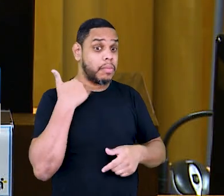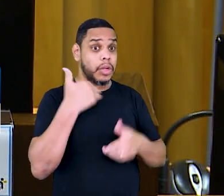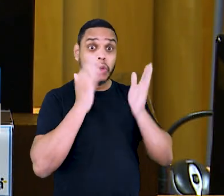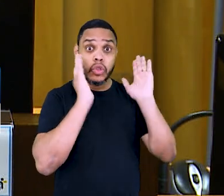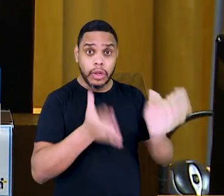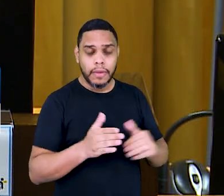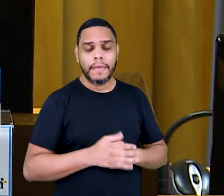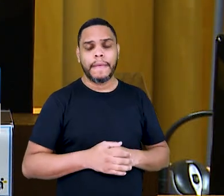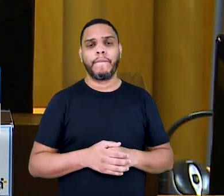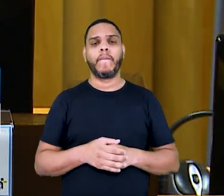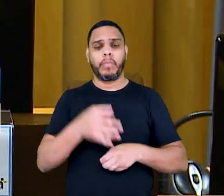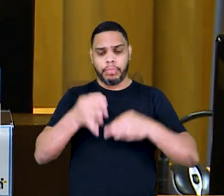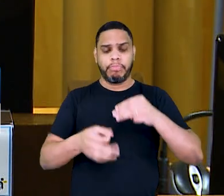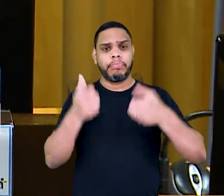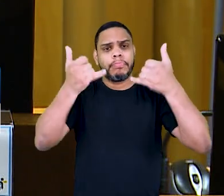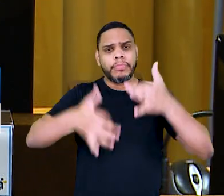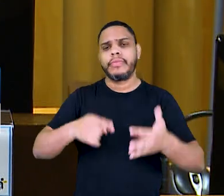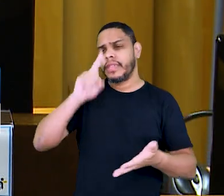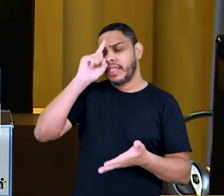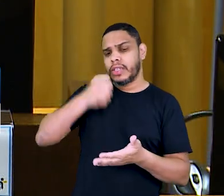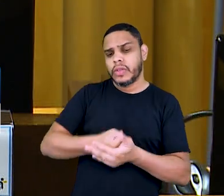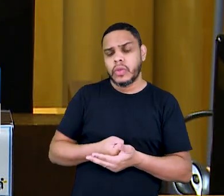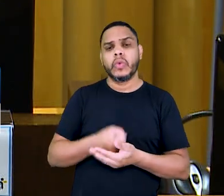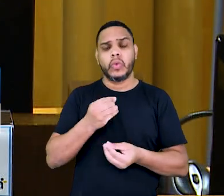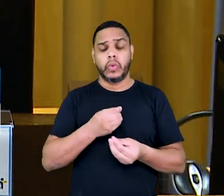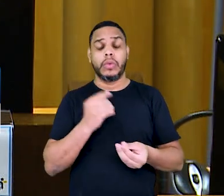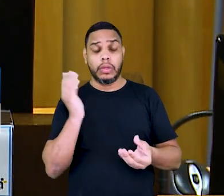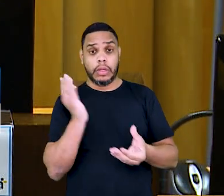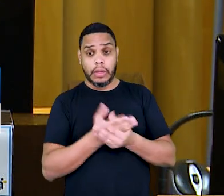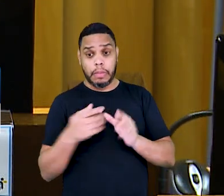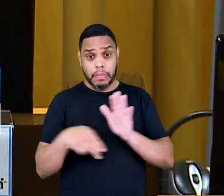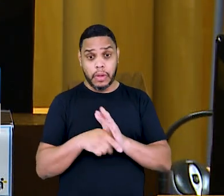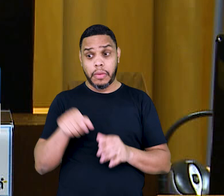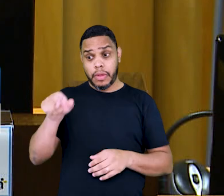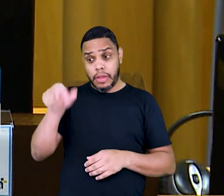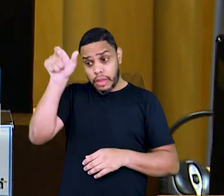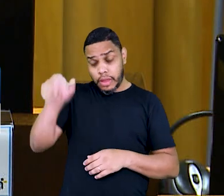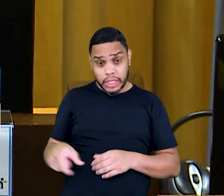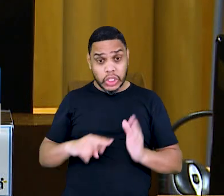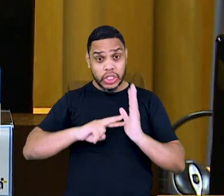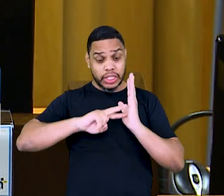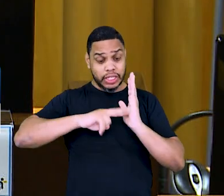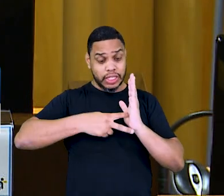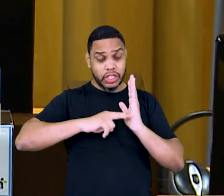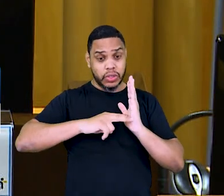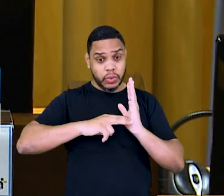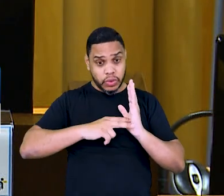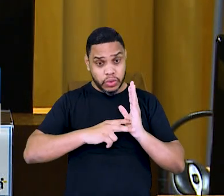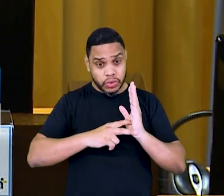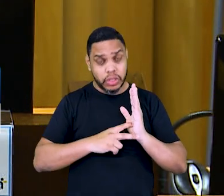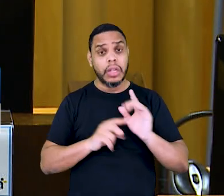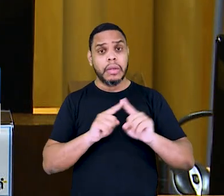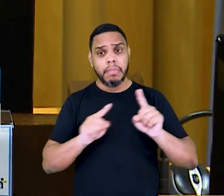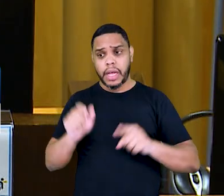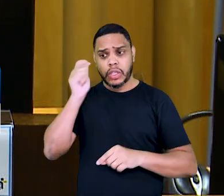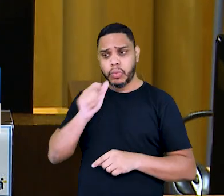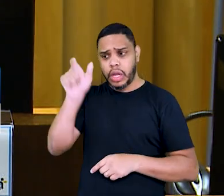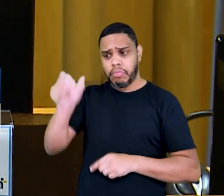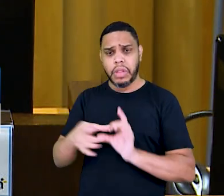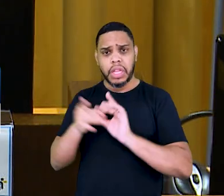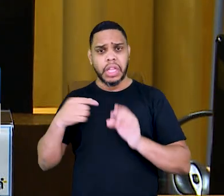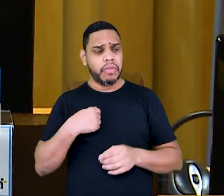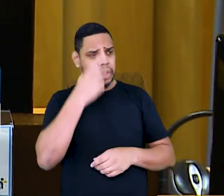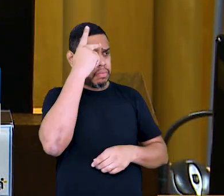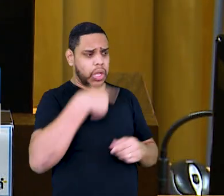a decisão que determinou a execução exclusivamente pelo sindicato não pode impedir a trabalhadora de